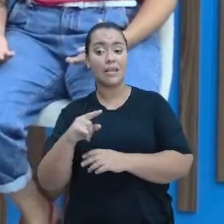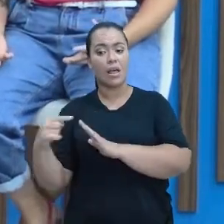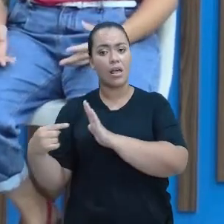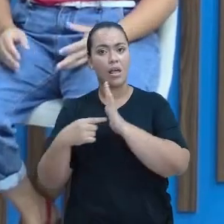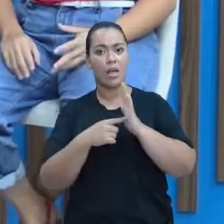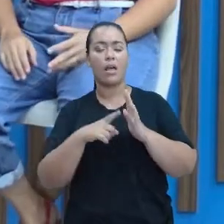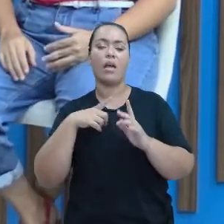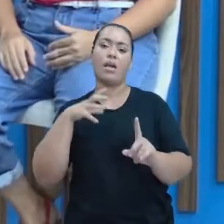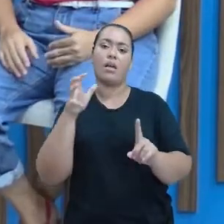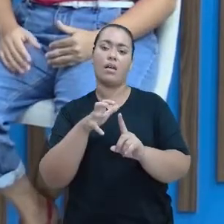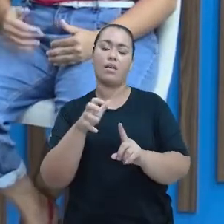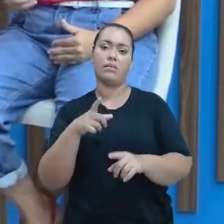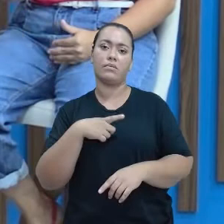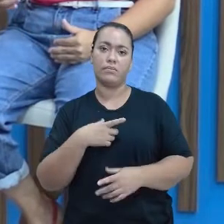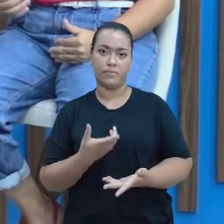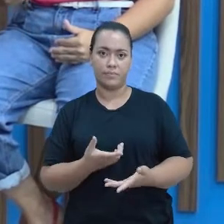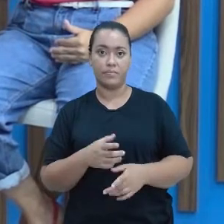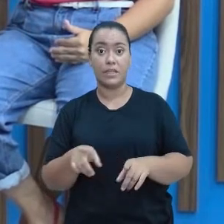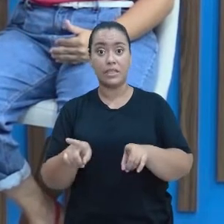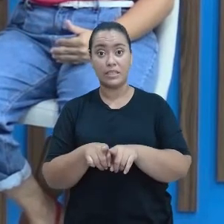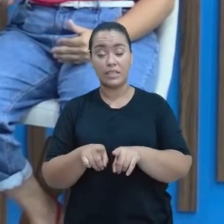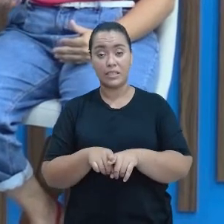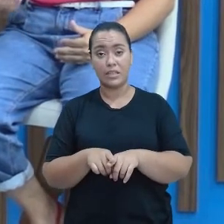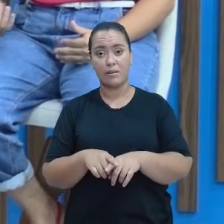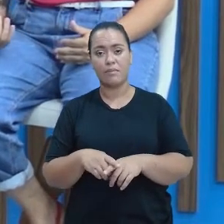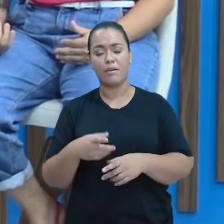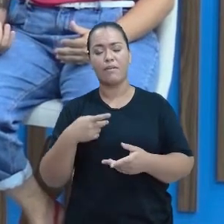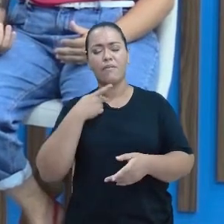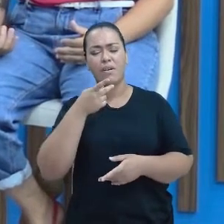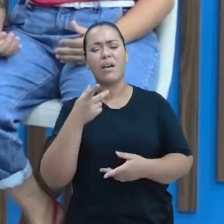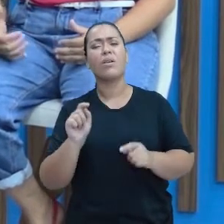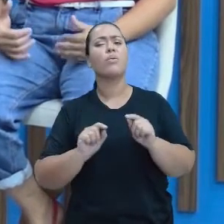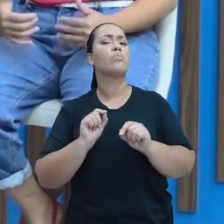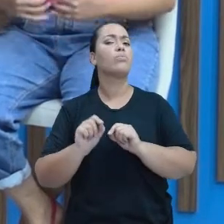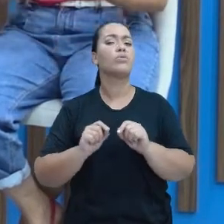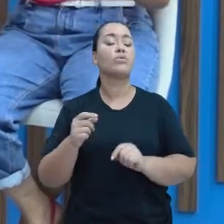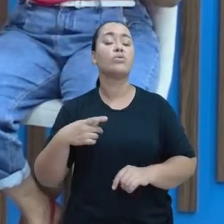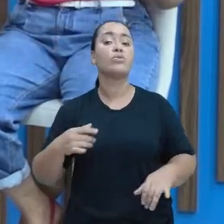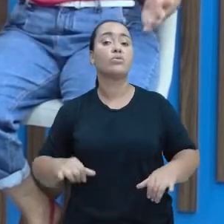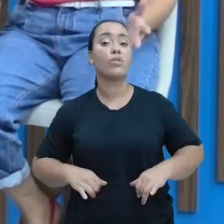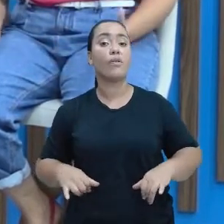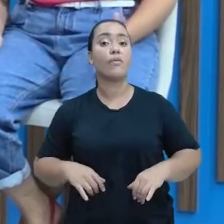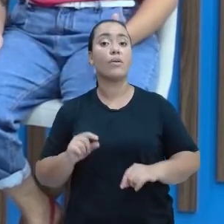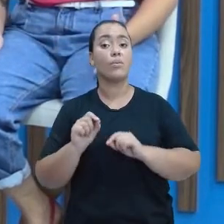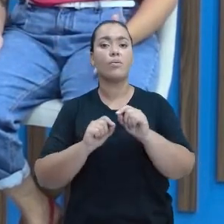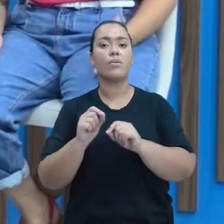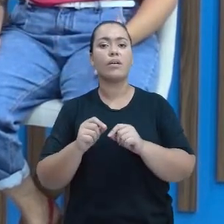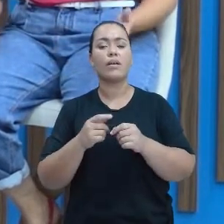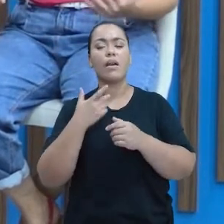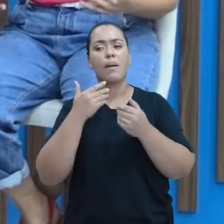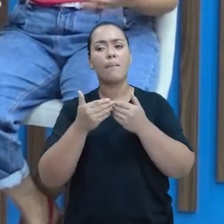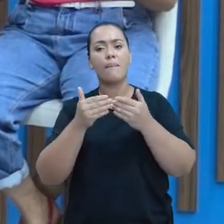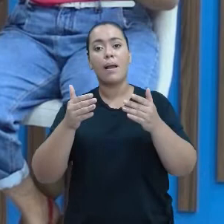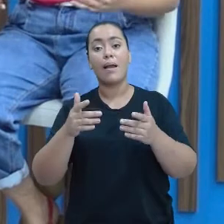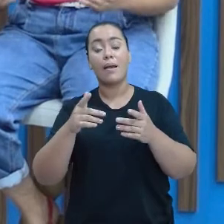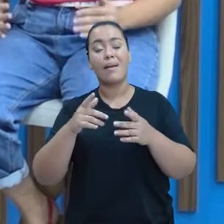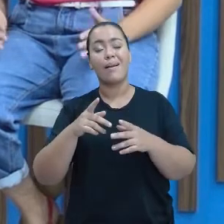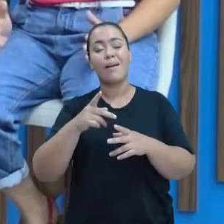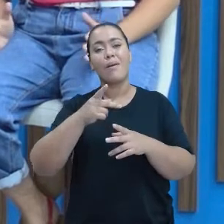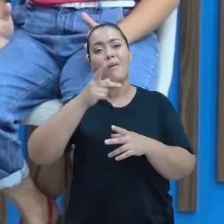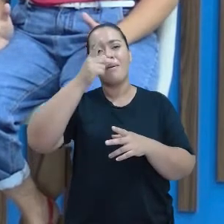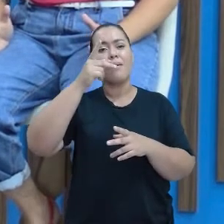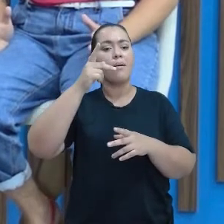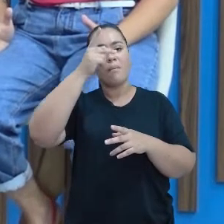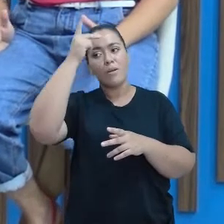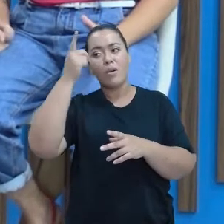sofre, né? Porque a partir do momento que a gente fala o que a gente vem sofrendo, a gente abre o que acontece, mais mulheres se sentem